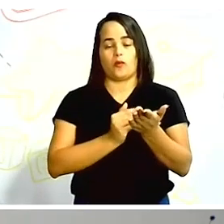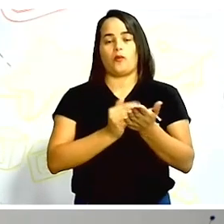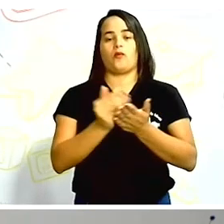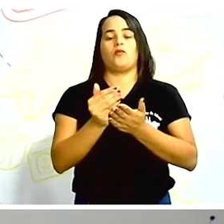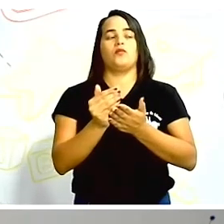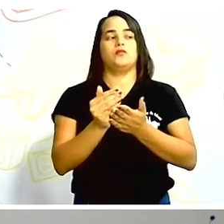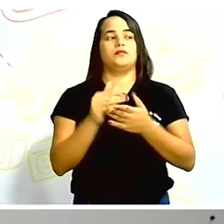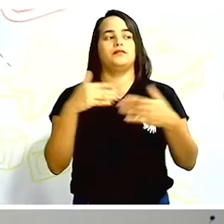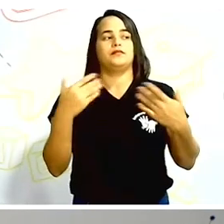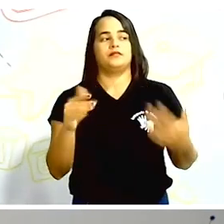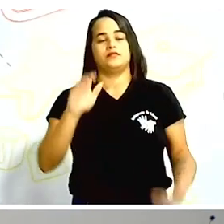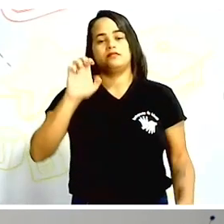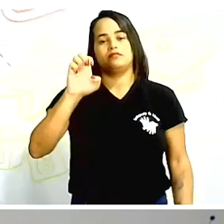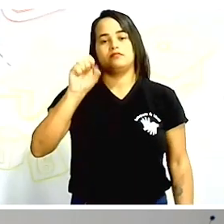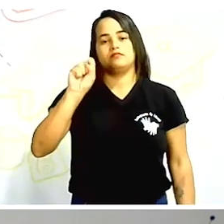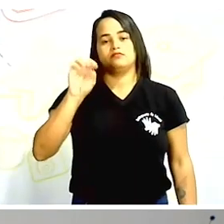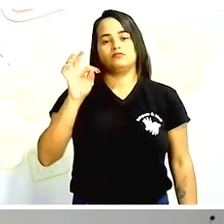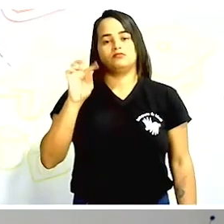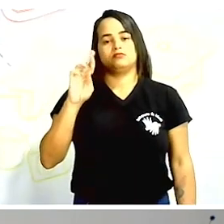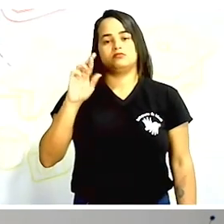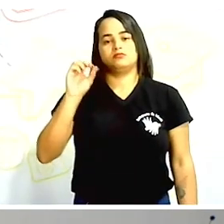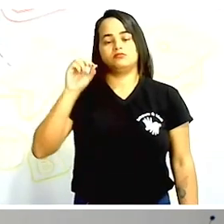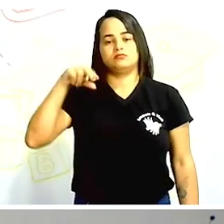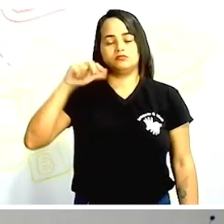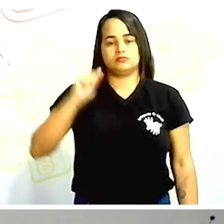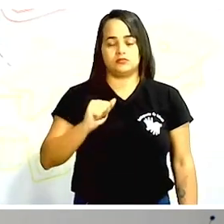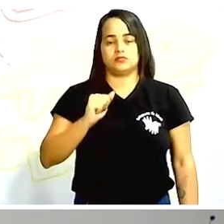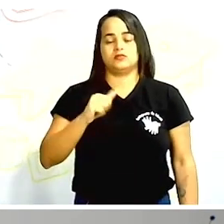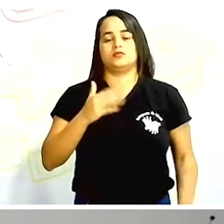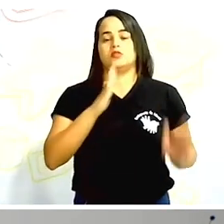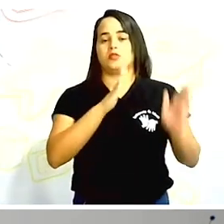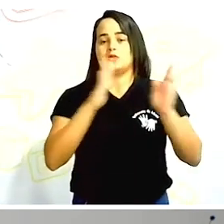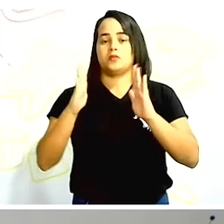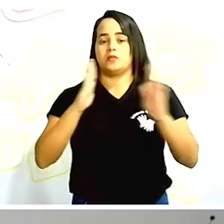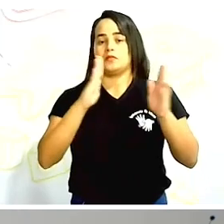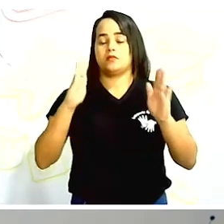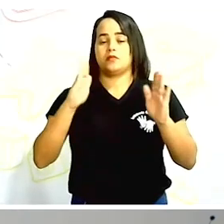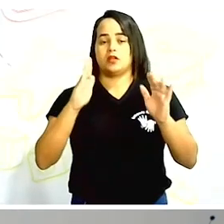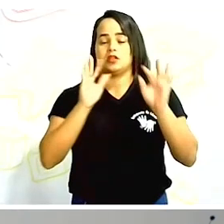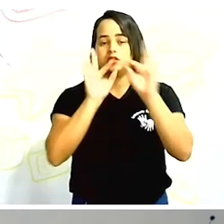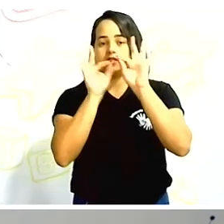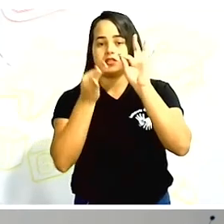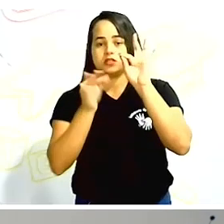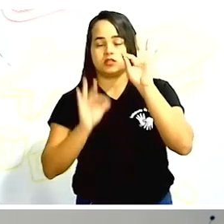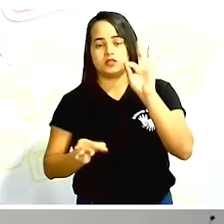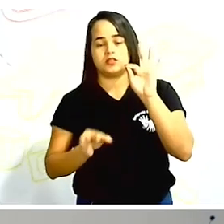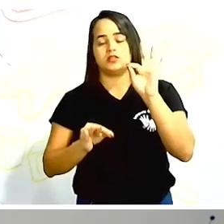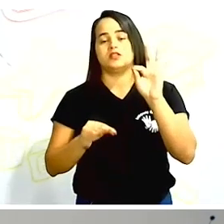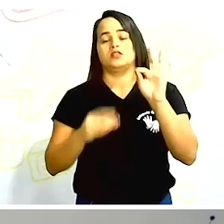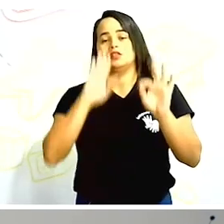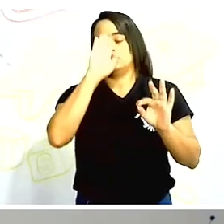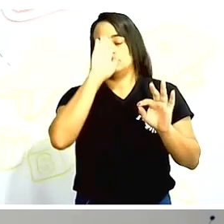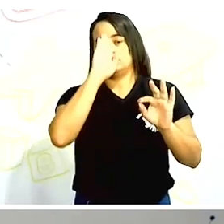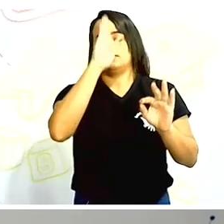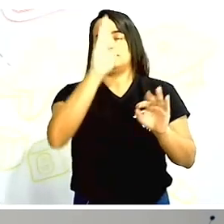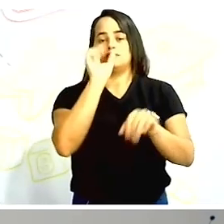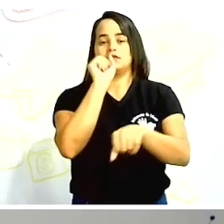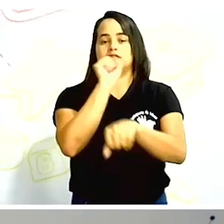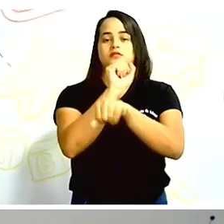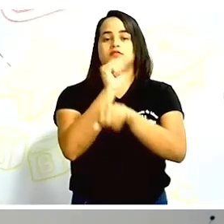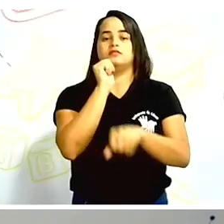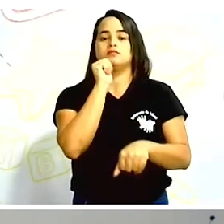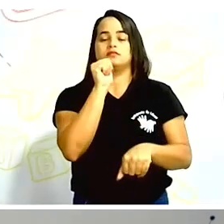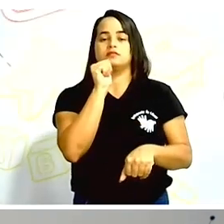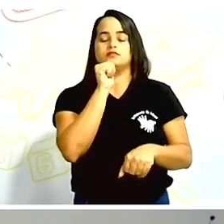para. Porém, a estrona, que é uma parte específica do estrogênio, uma parte mais pequena, ele predomina após a menopausa,